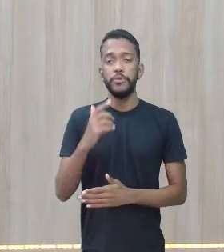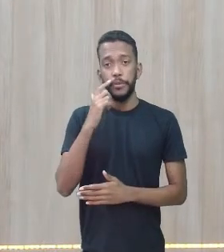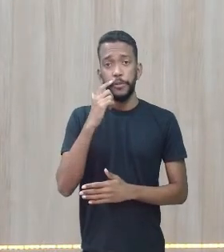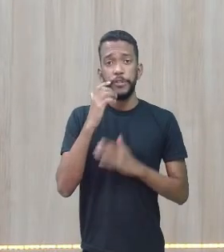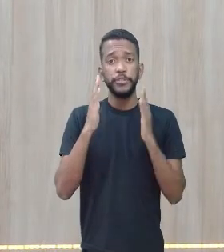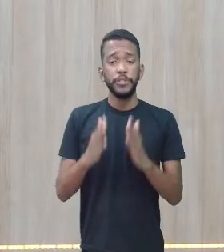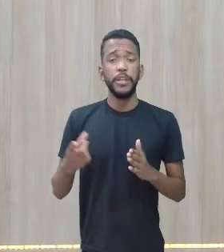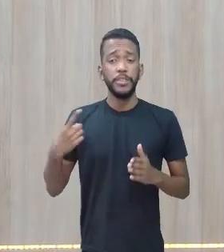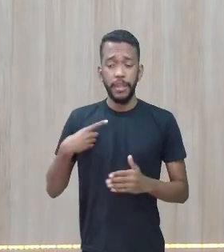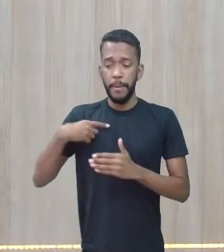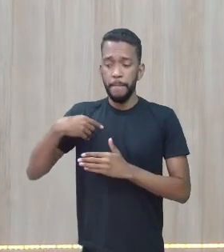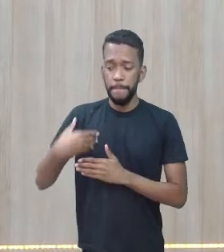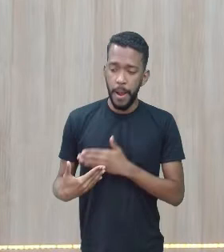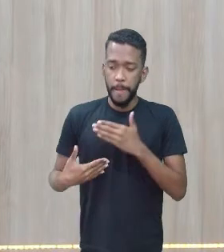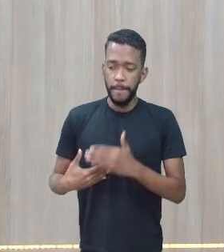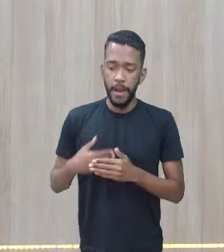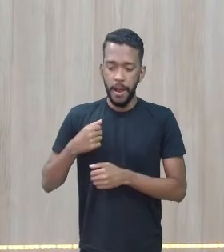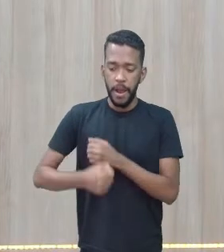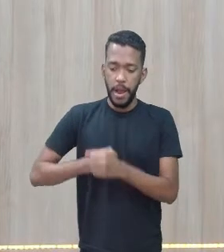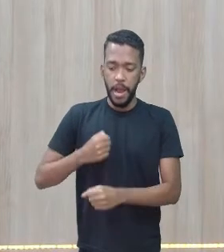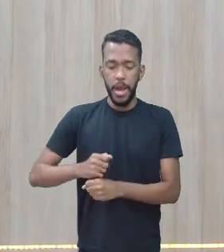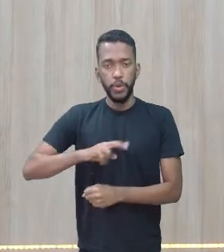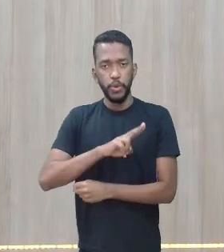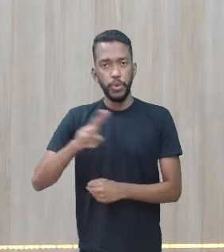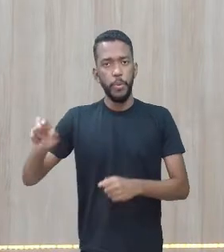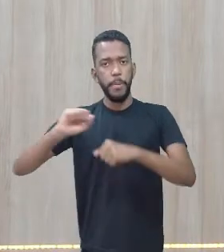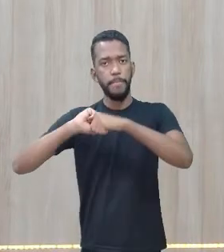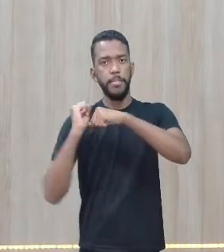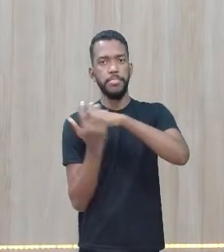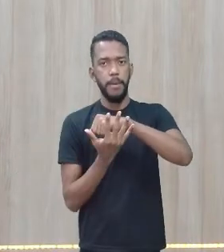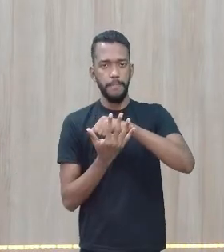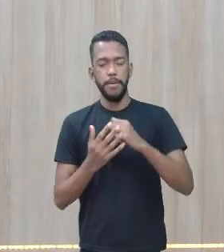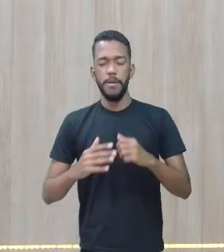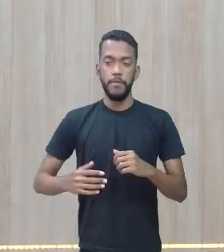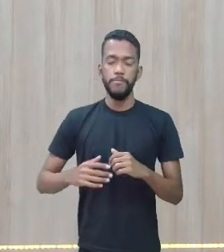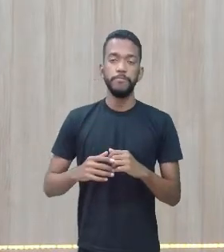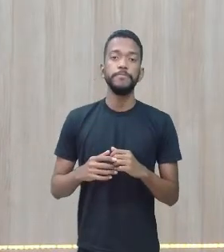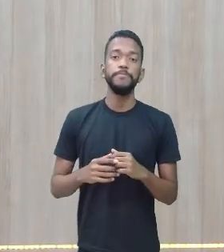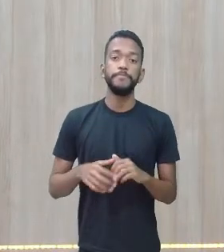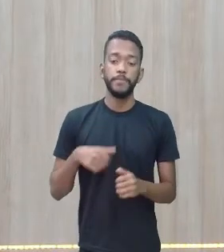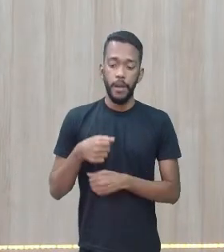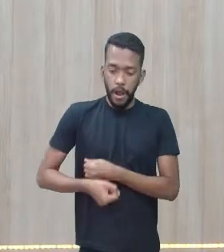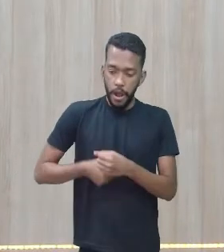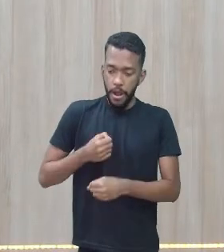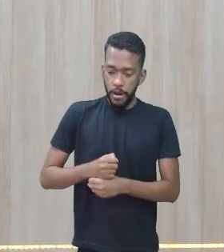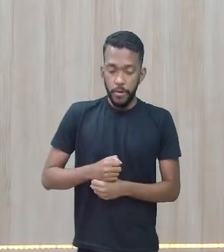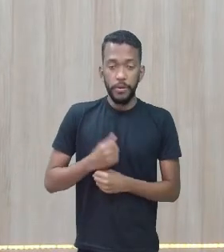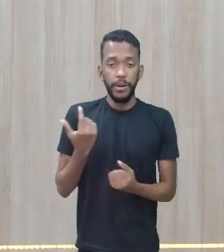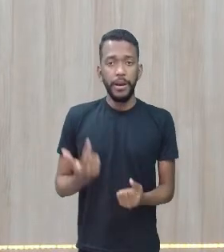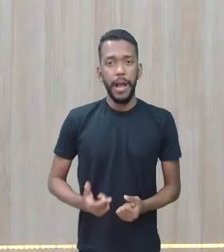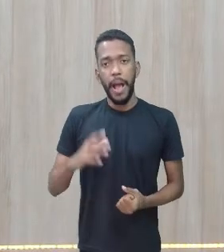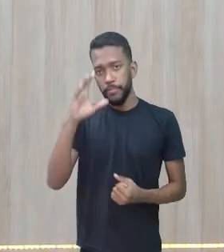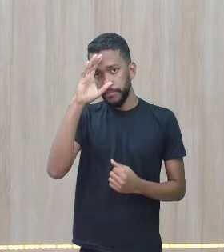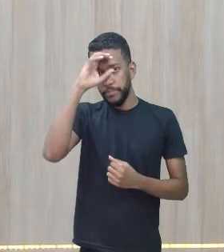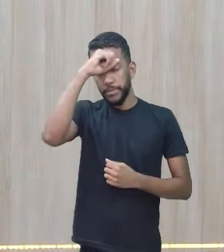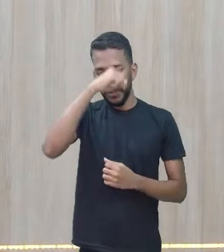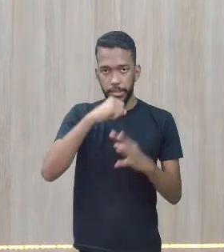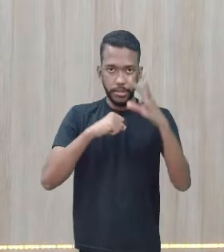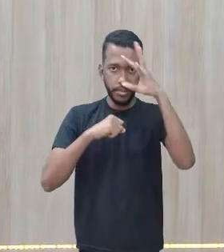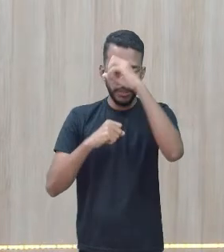Estão sendo anos pandêmicos e a nossa aprendizagem ela está, não é,